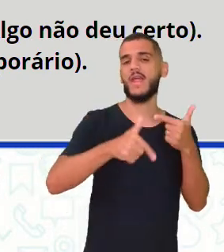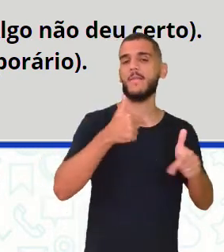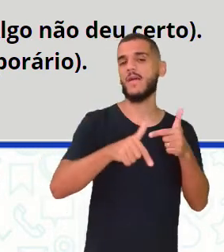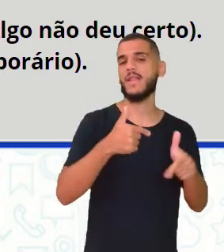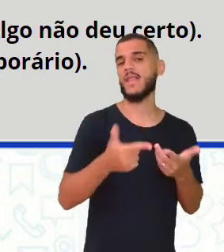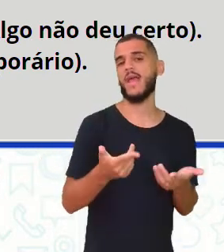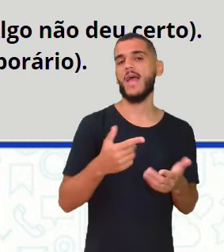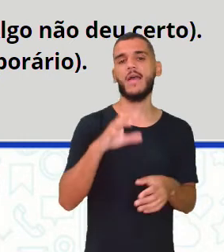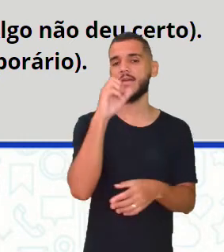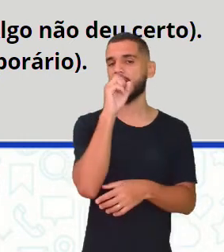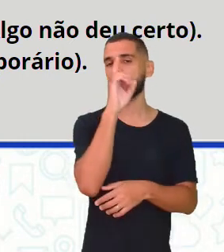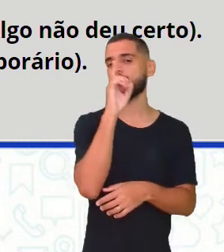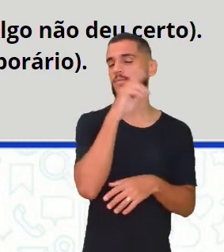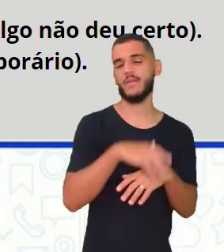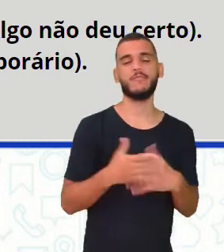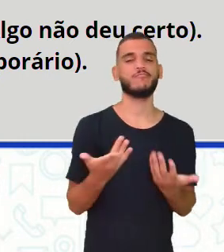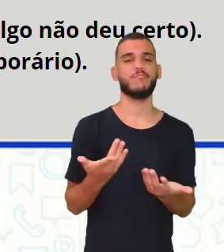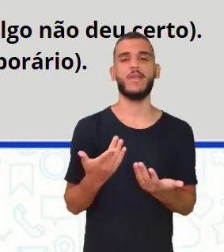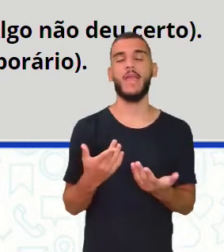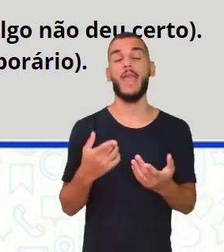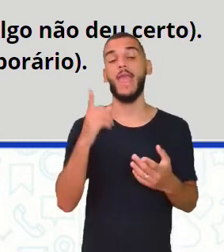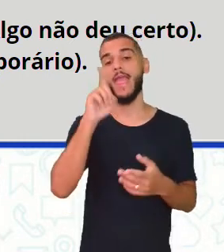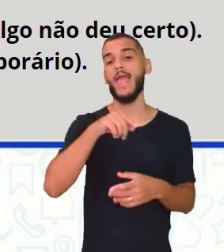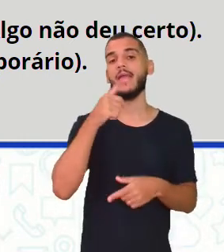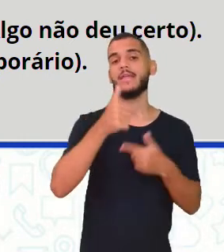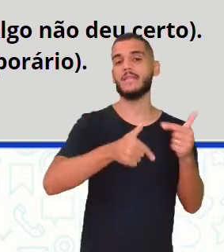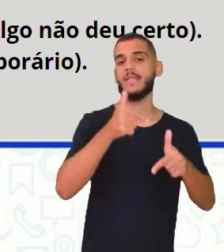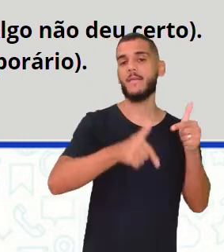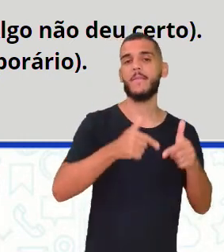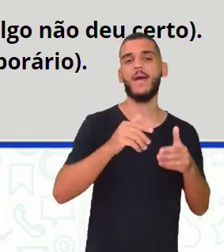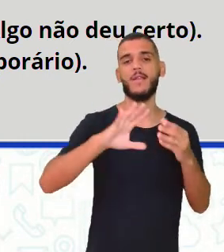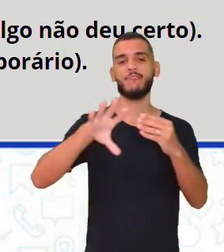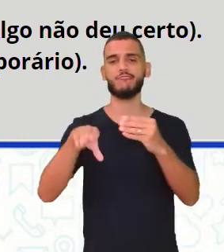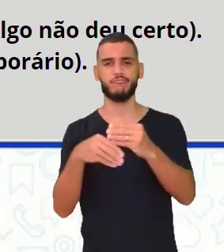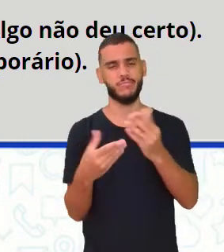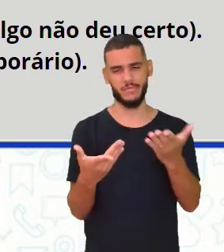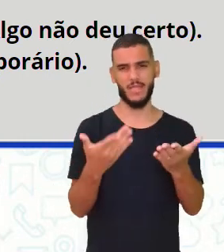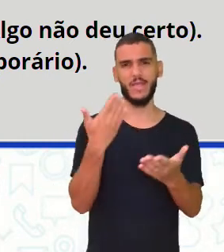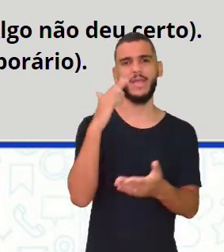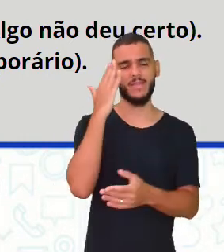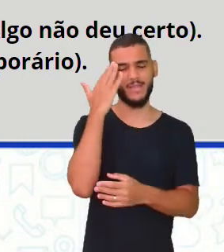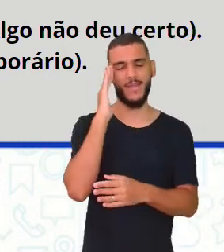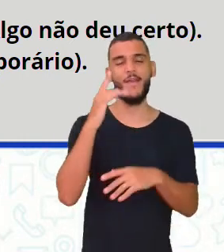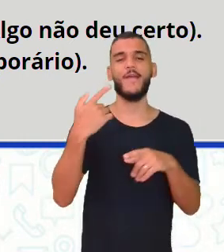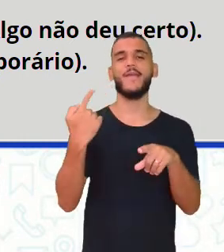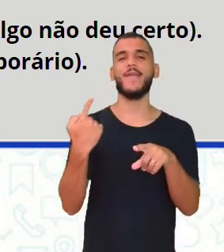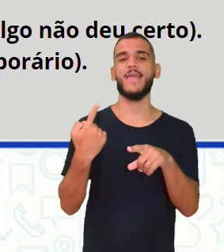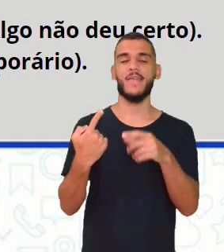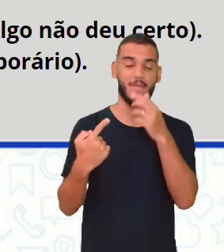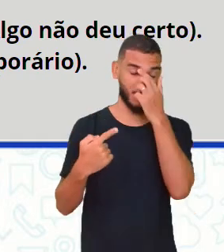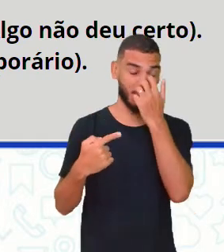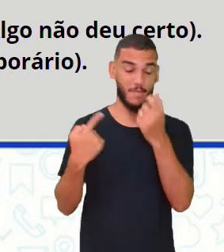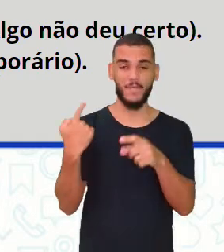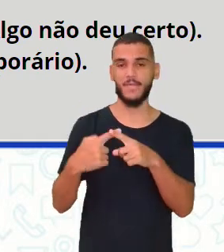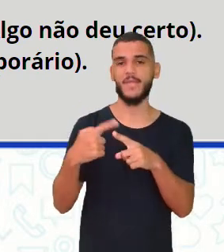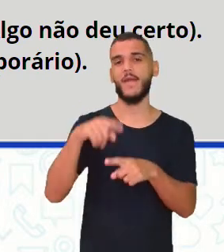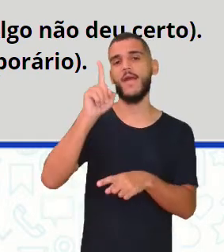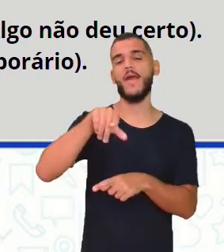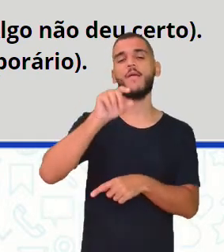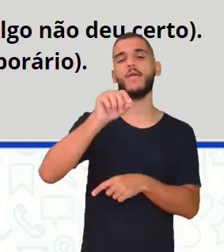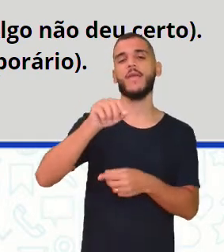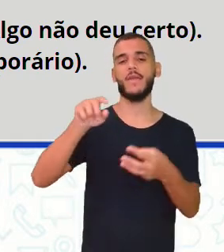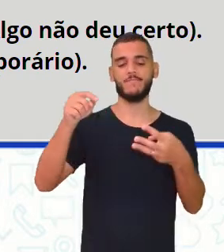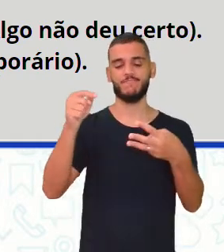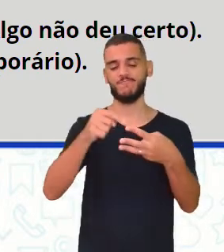é? Então, é assim, vou fazer um trabalho temporário, não é? Eu vou trabalhar só esse final de semana, no outro eu não vou trabalhar. Ou